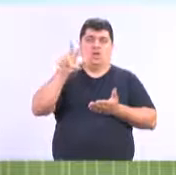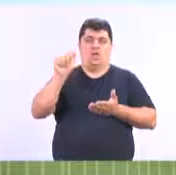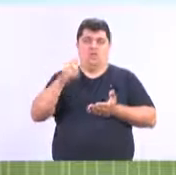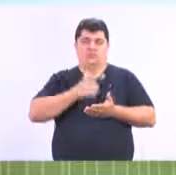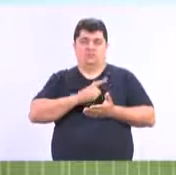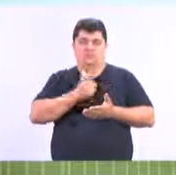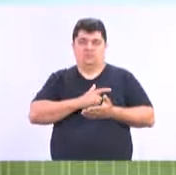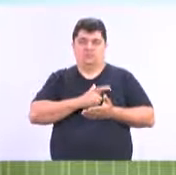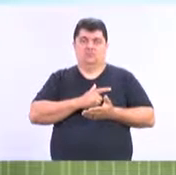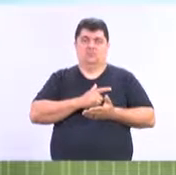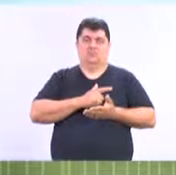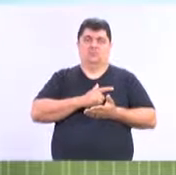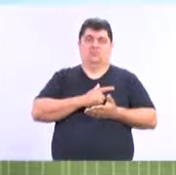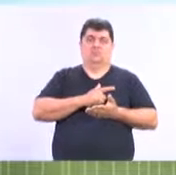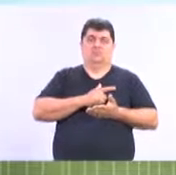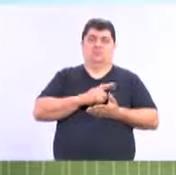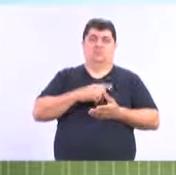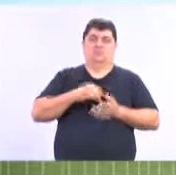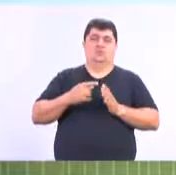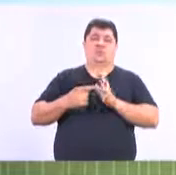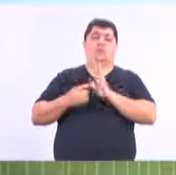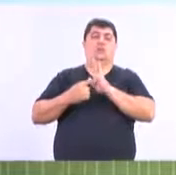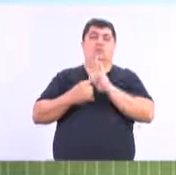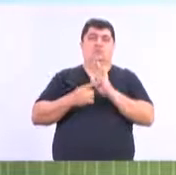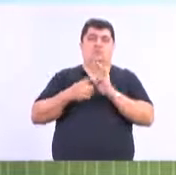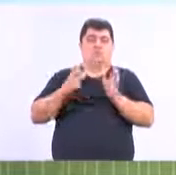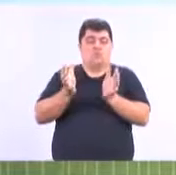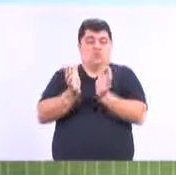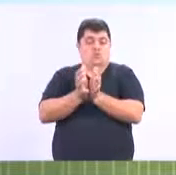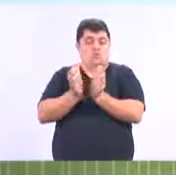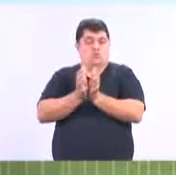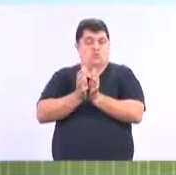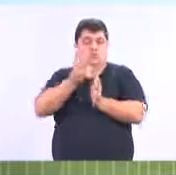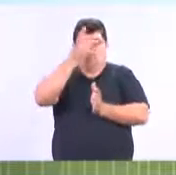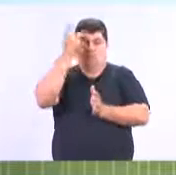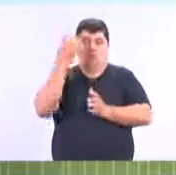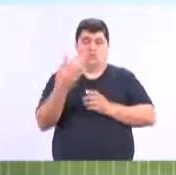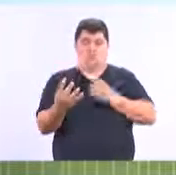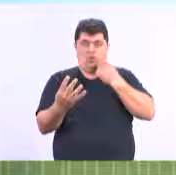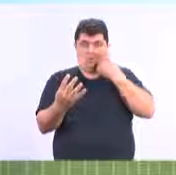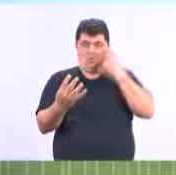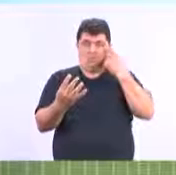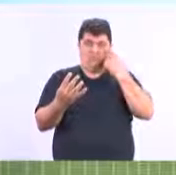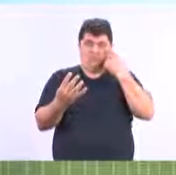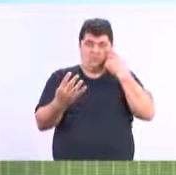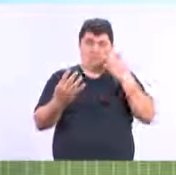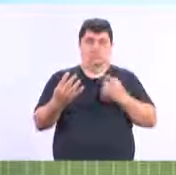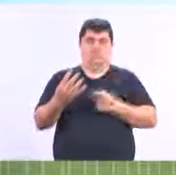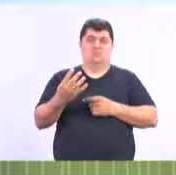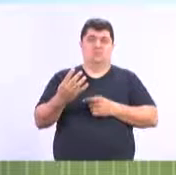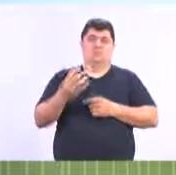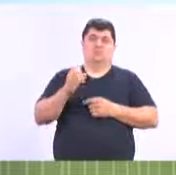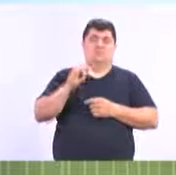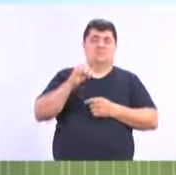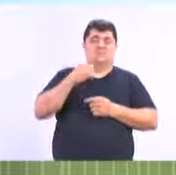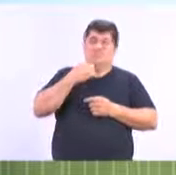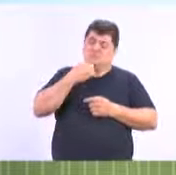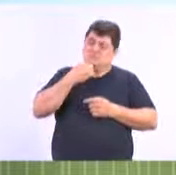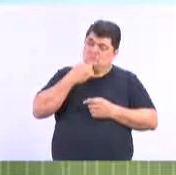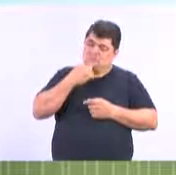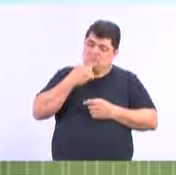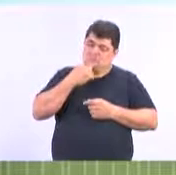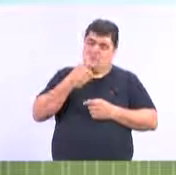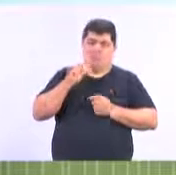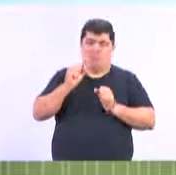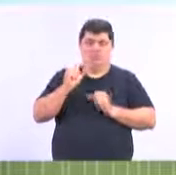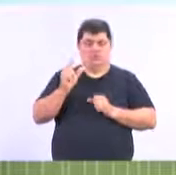responder, ela está sendo indicada para ser feita em grupo de 4, em 4 pessoas, no mínimo 4. Se não puder, gente, pode fazer em